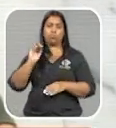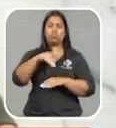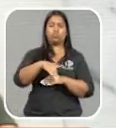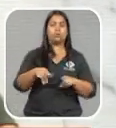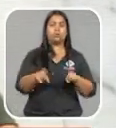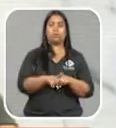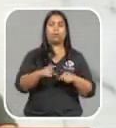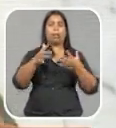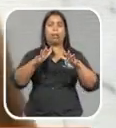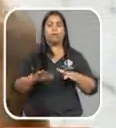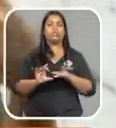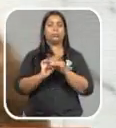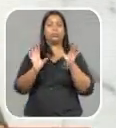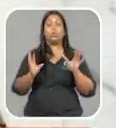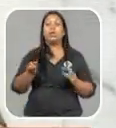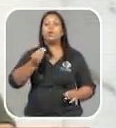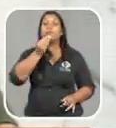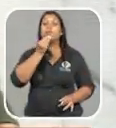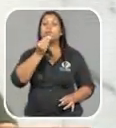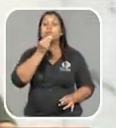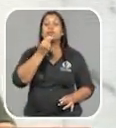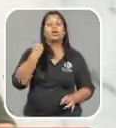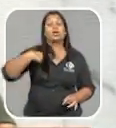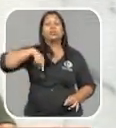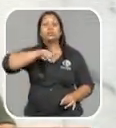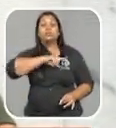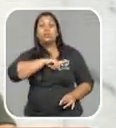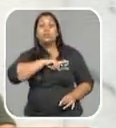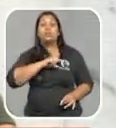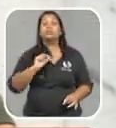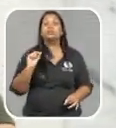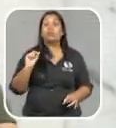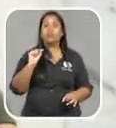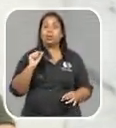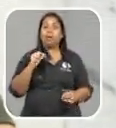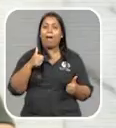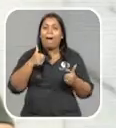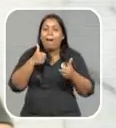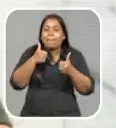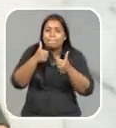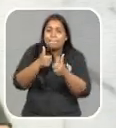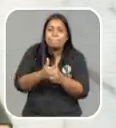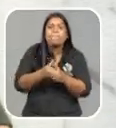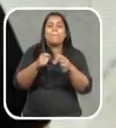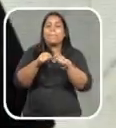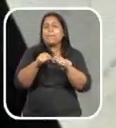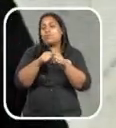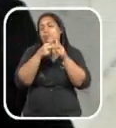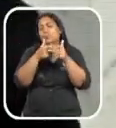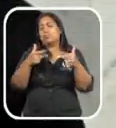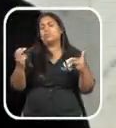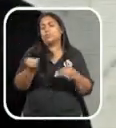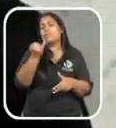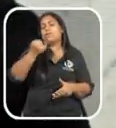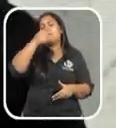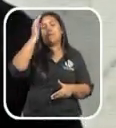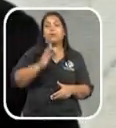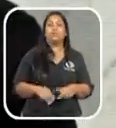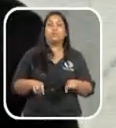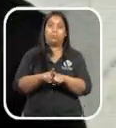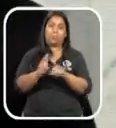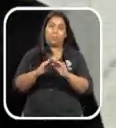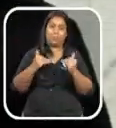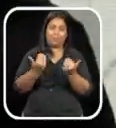da gente se aproximar e fazer coisas importantes para o país e para a comunidade. Muito obrigado, João. Valeu,